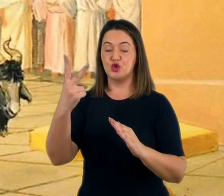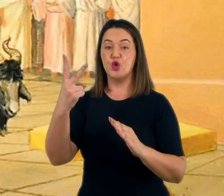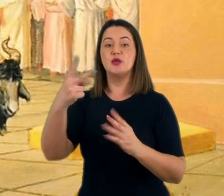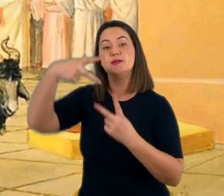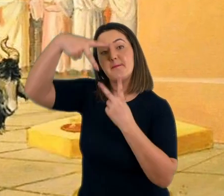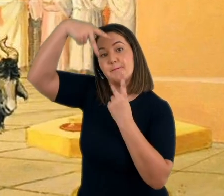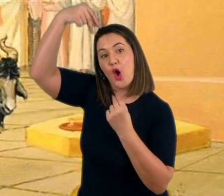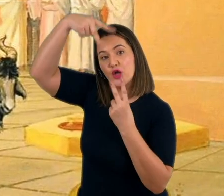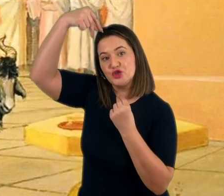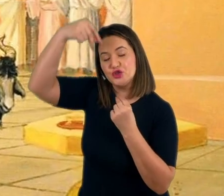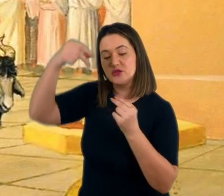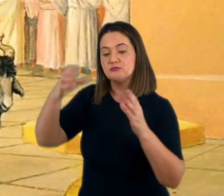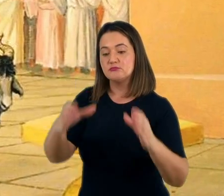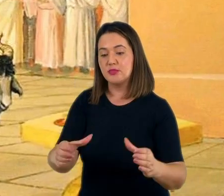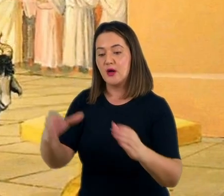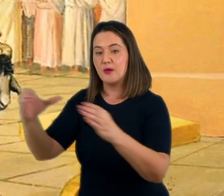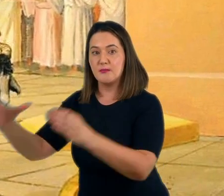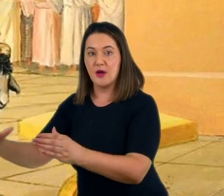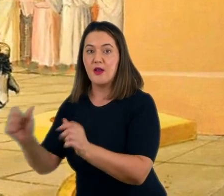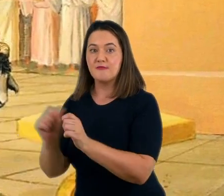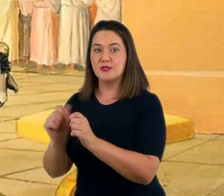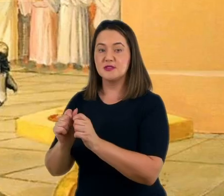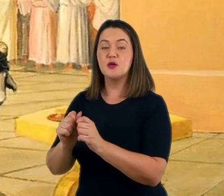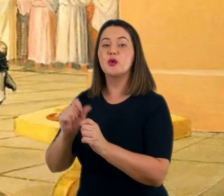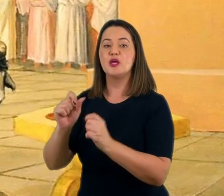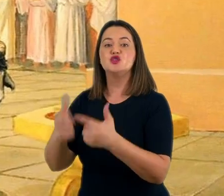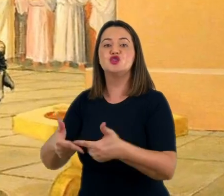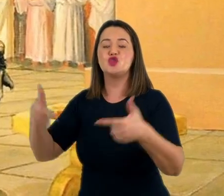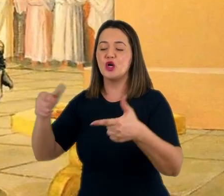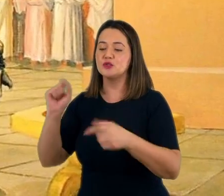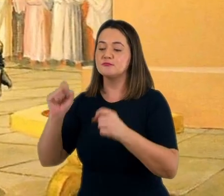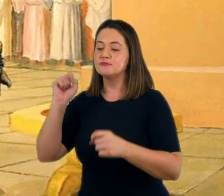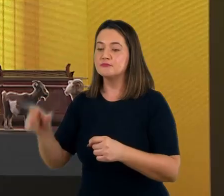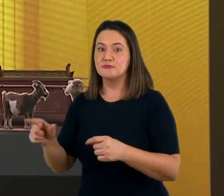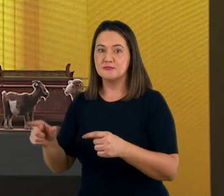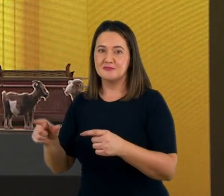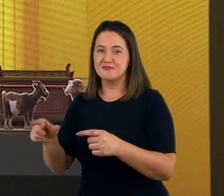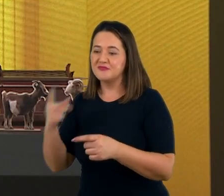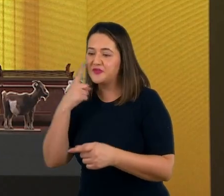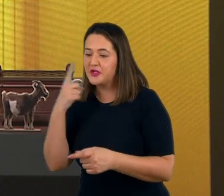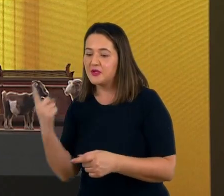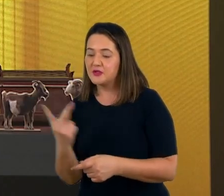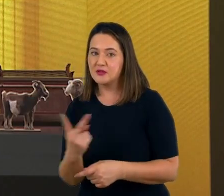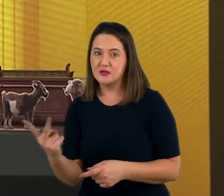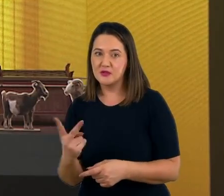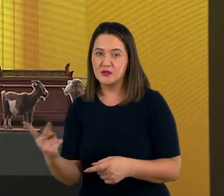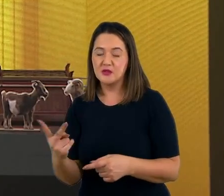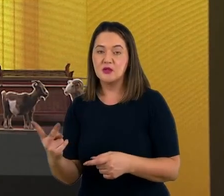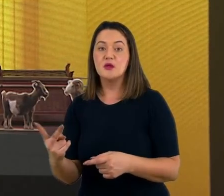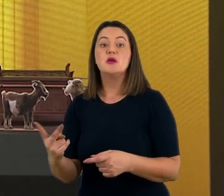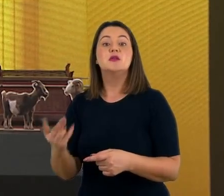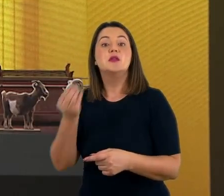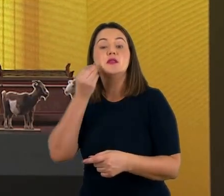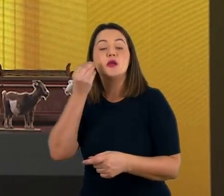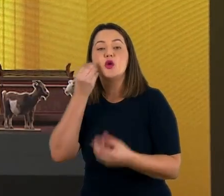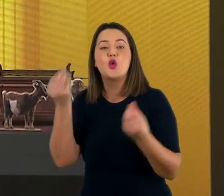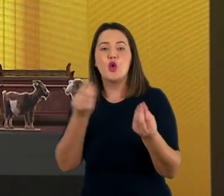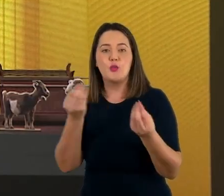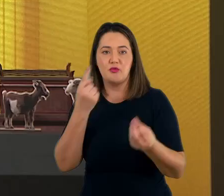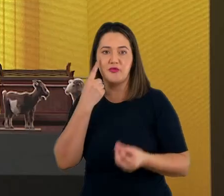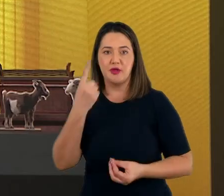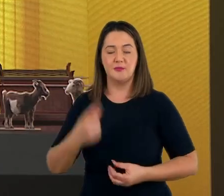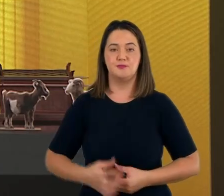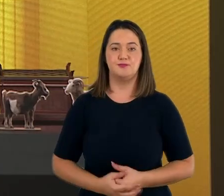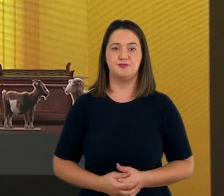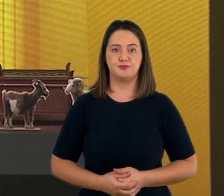sido separados. Então, ele lançava sorte sobre cada um deles. Aqui na maquete, eu tenho mais ou menos uma forma de